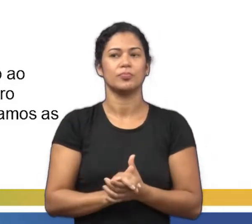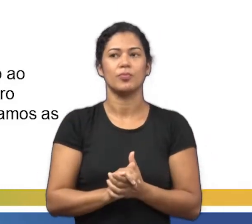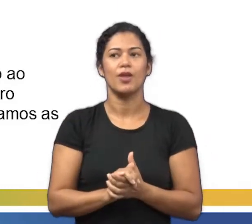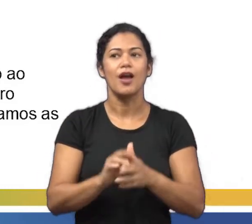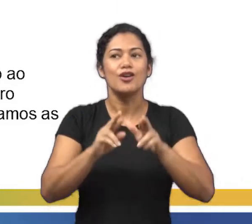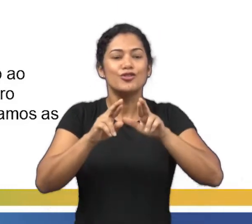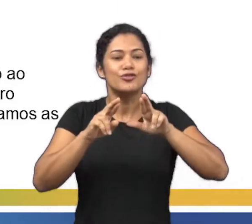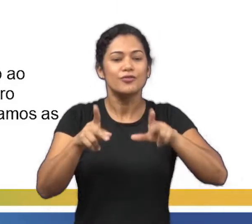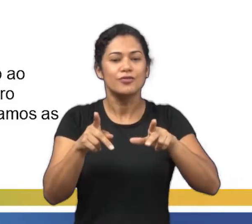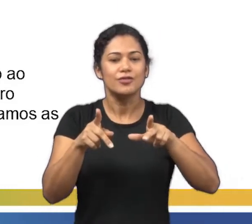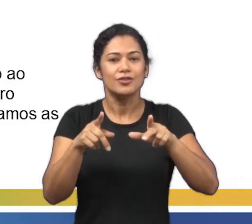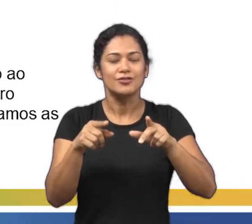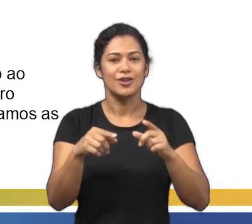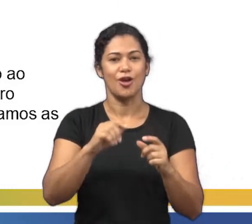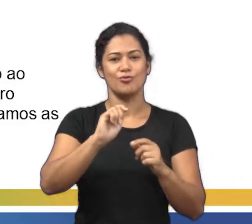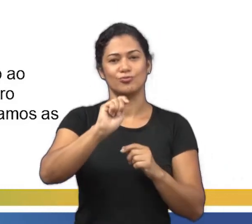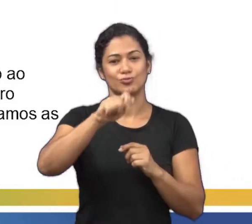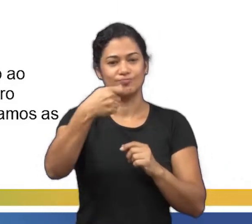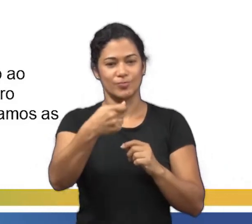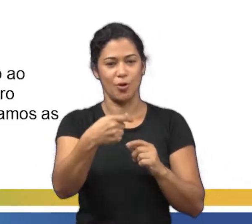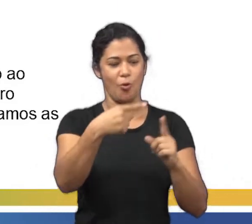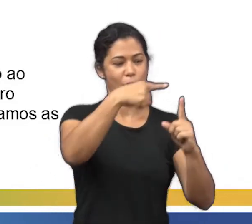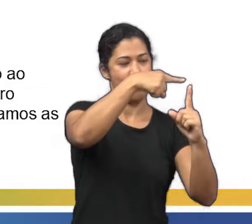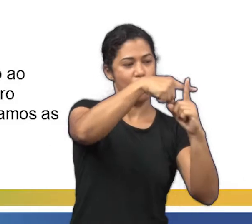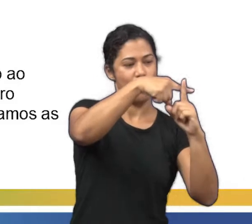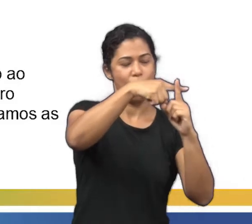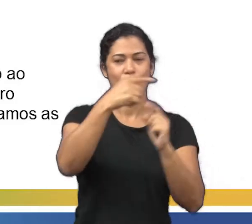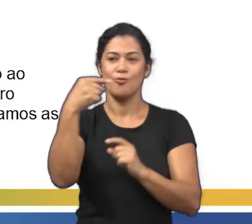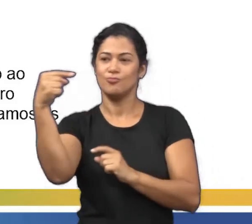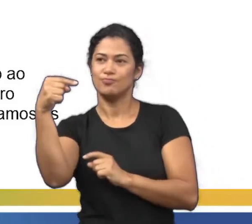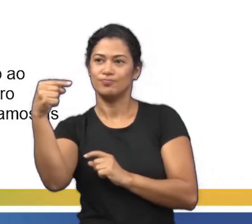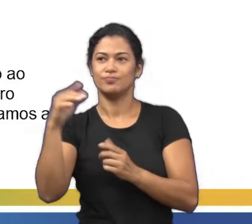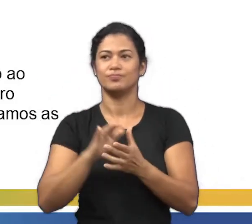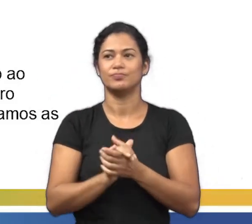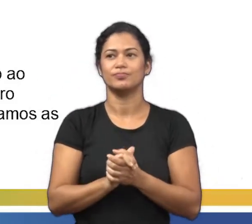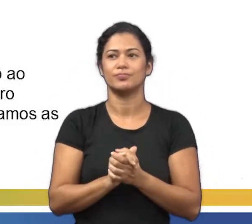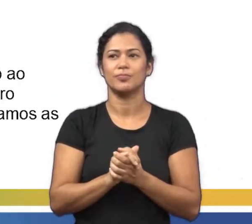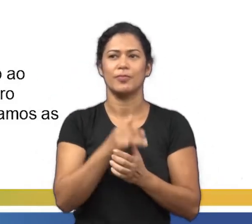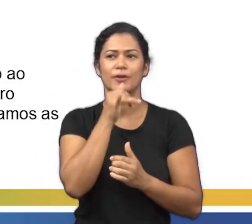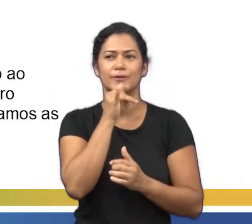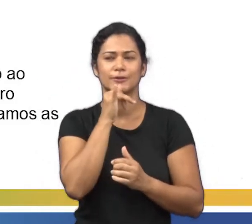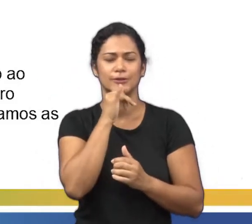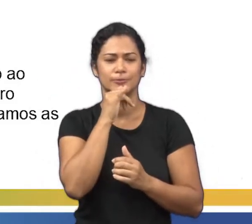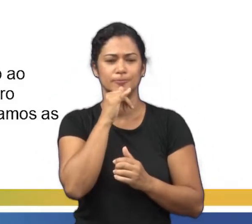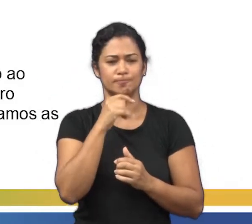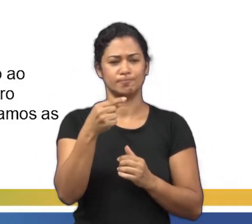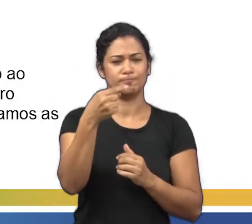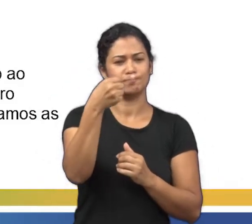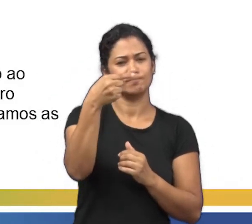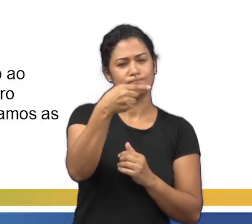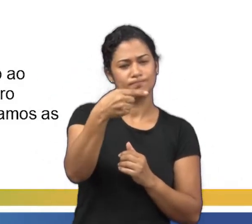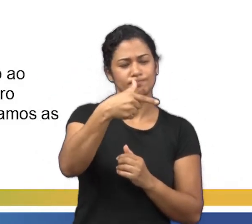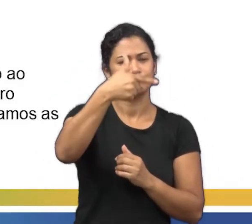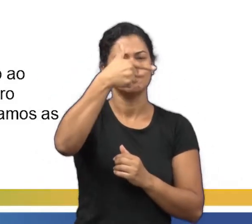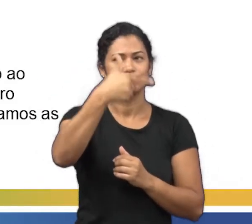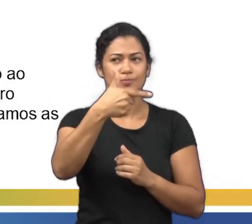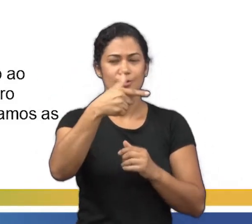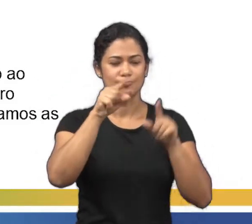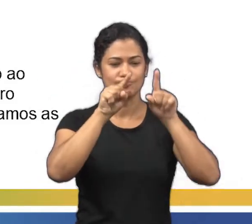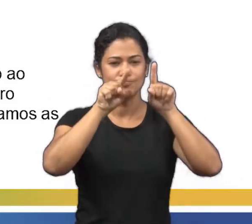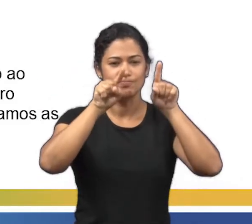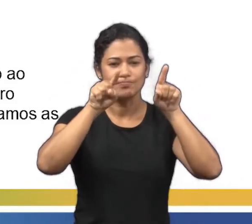de potência. Por exemplo, menos 2 elevado a 3. Nesse caso aqui, observa que eu coloquei entre parênteses. Eu